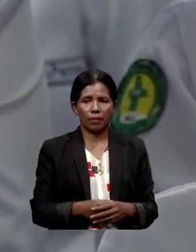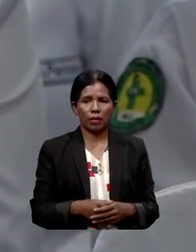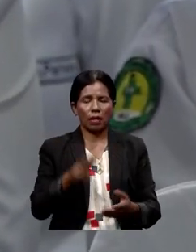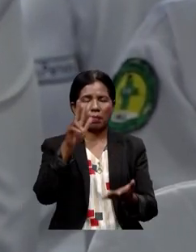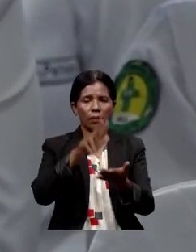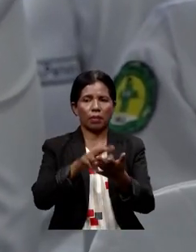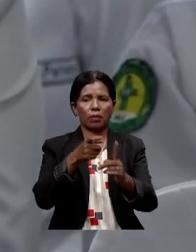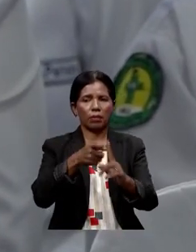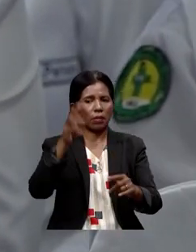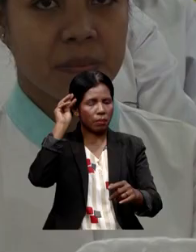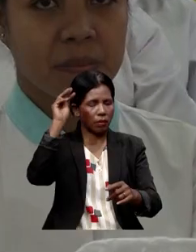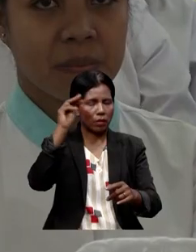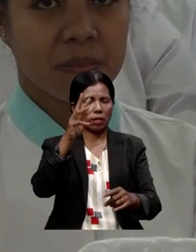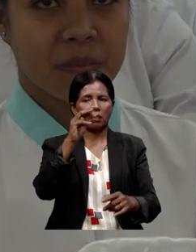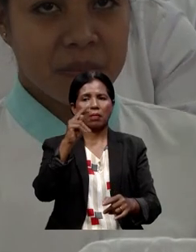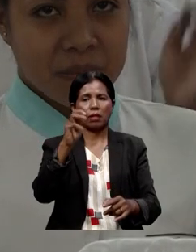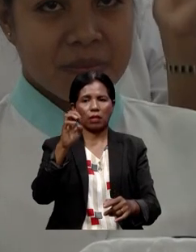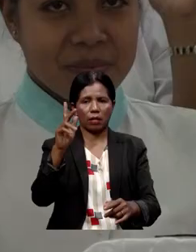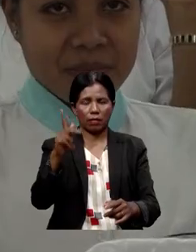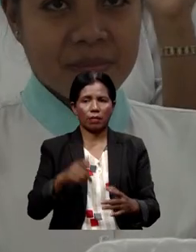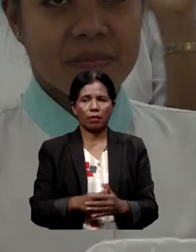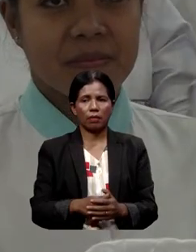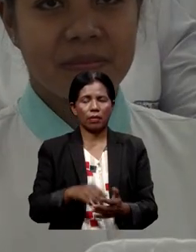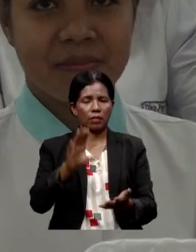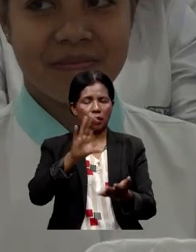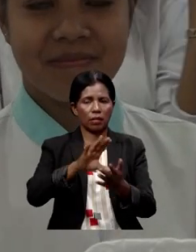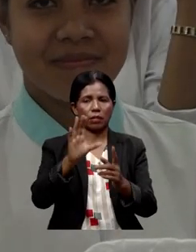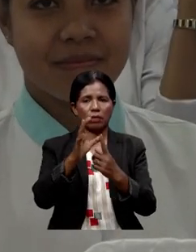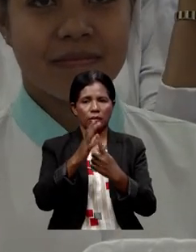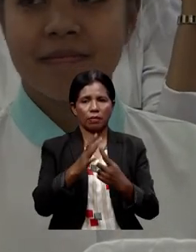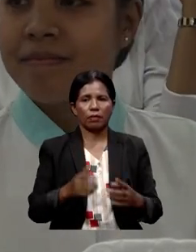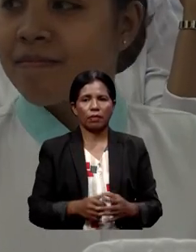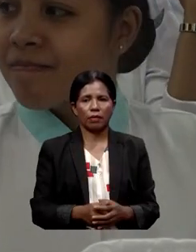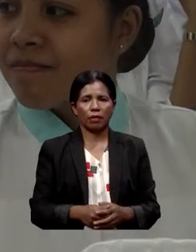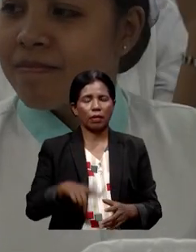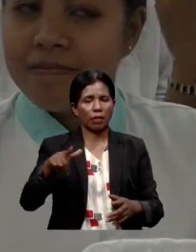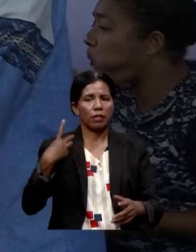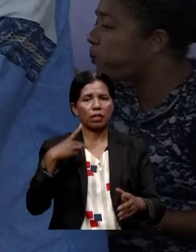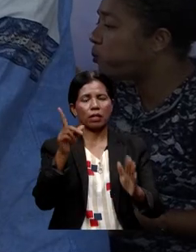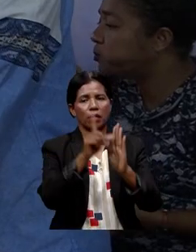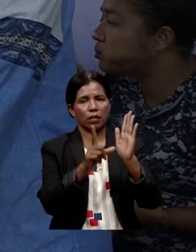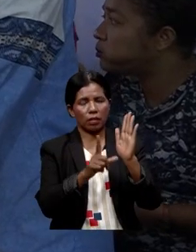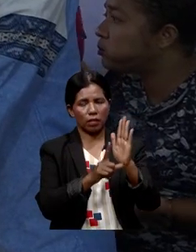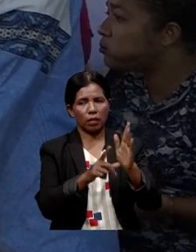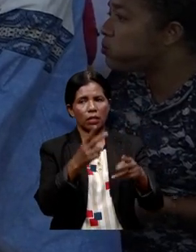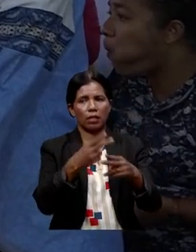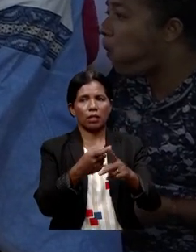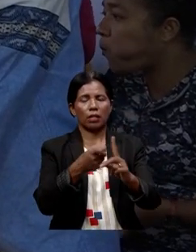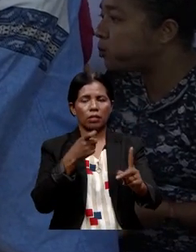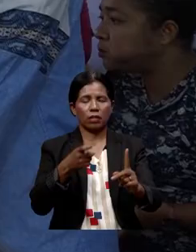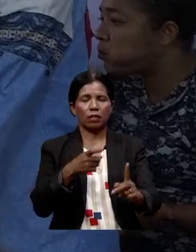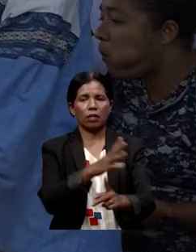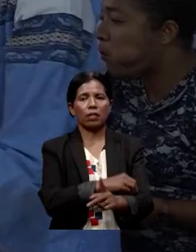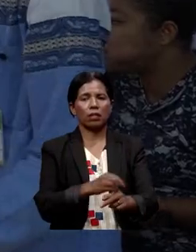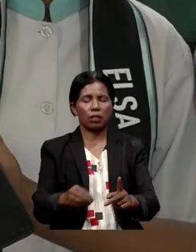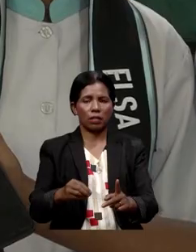aprovação do Ministério do Ensino Superior. Ciência e cultura. Por si ser minha lista, por si parte acadêmica minha,